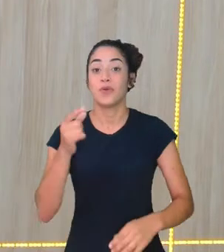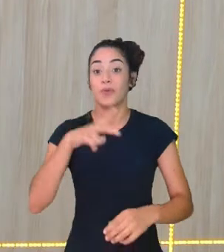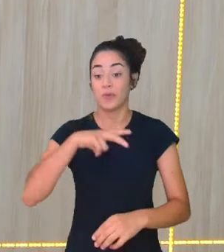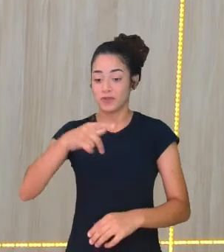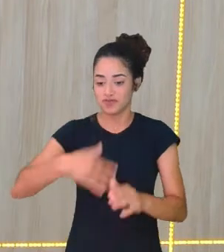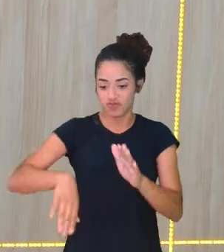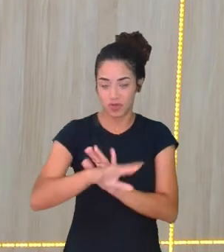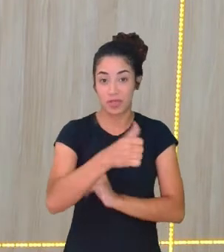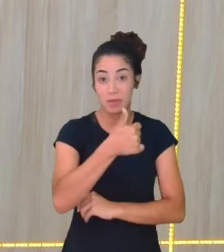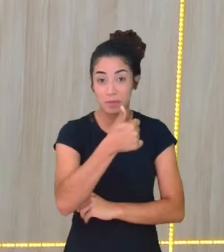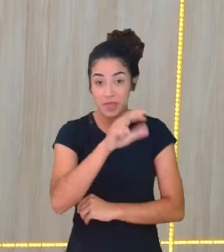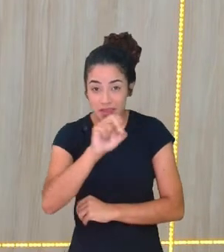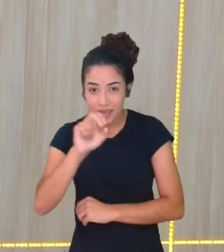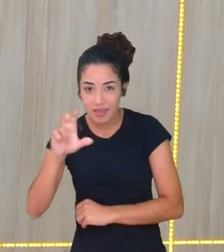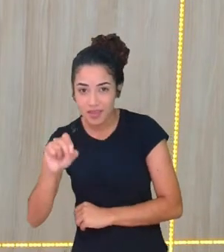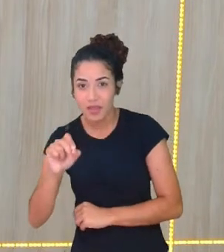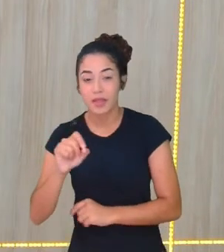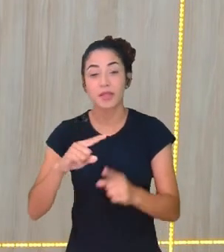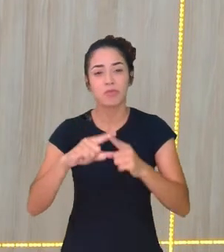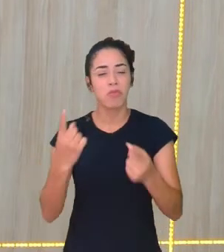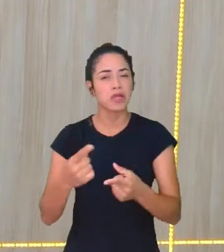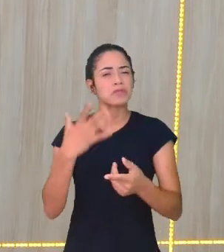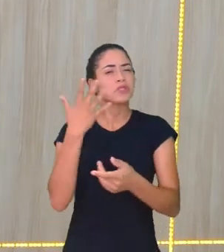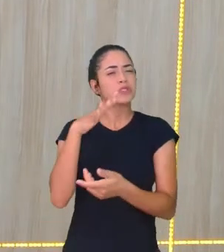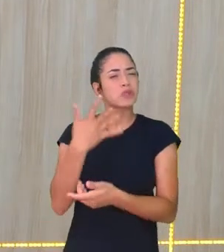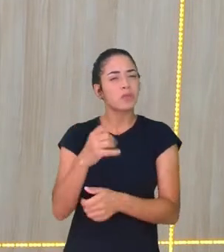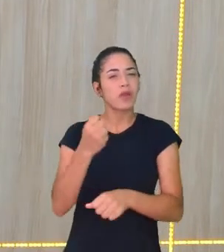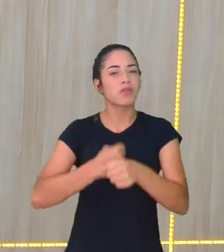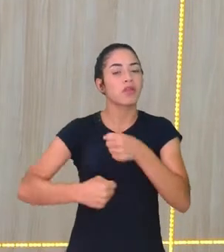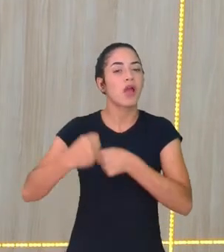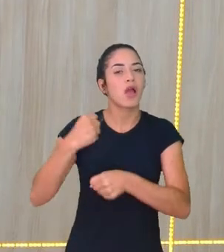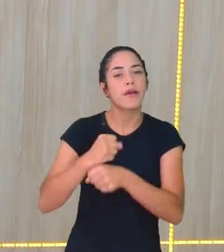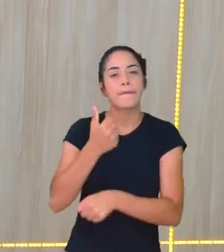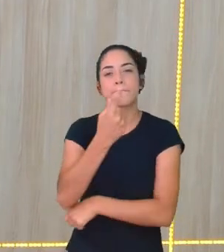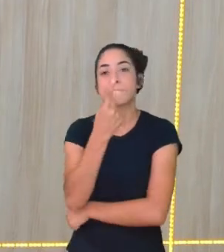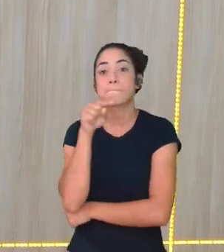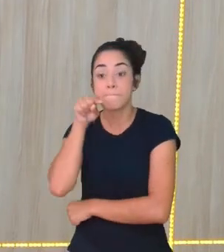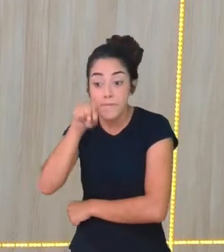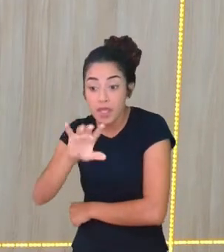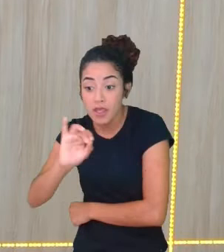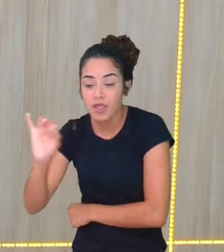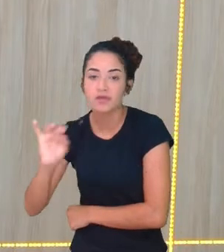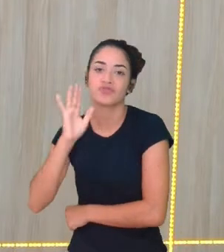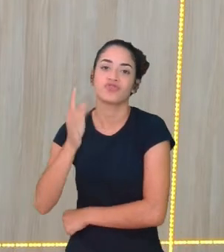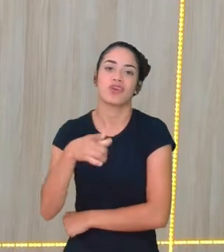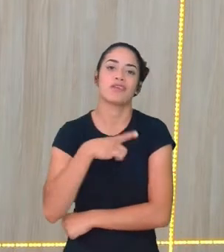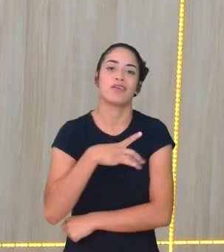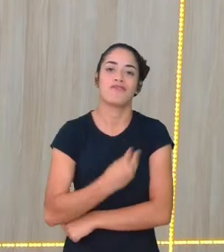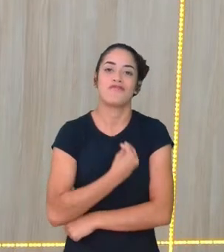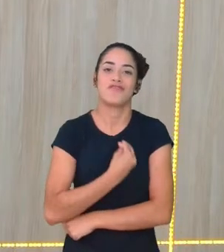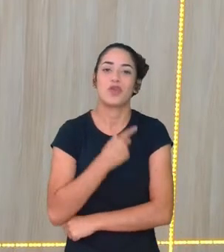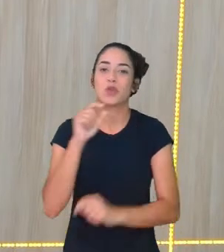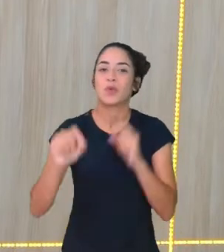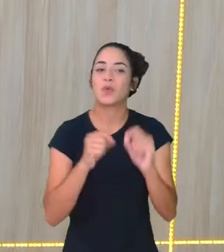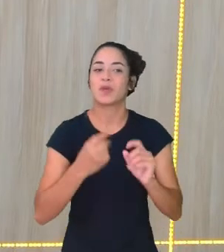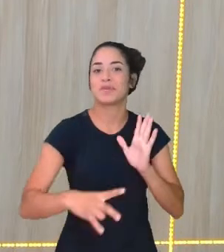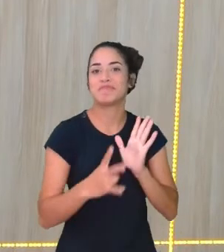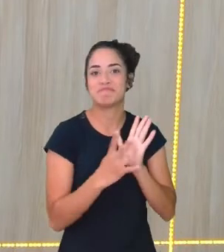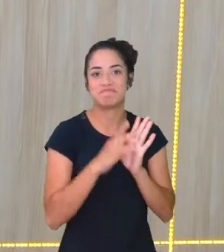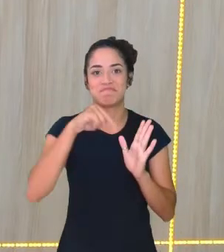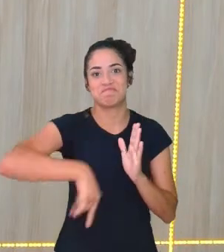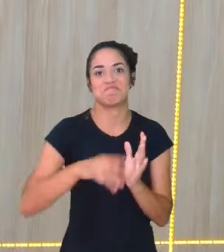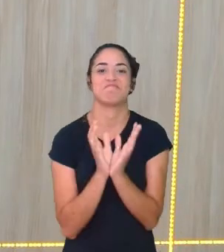Brasil por volta de 1.500 mas por volta do ano 1000 já existiam povos indígenas ocupando a região de Recife